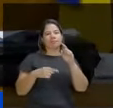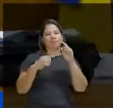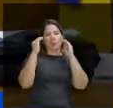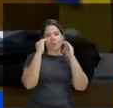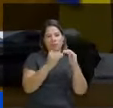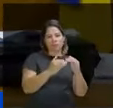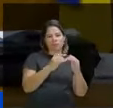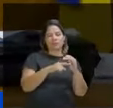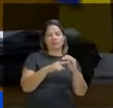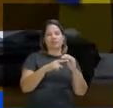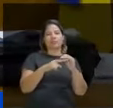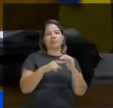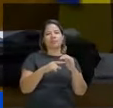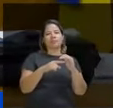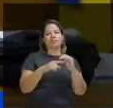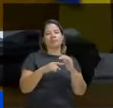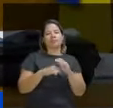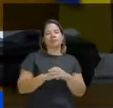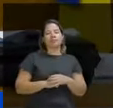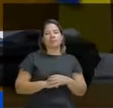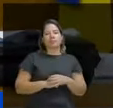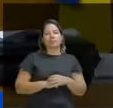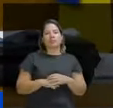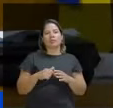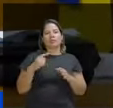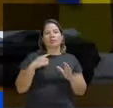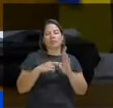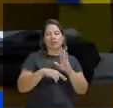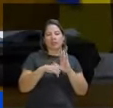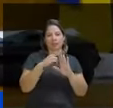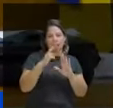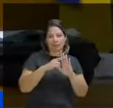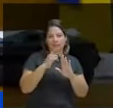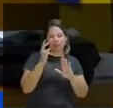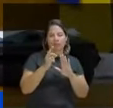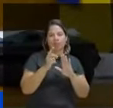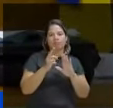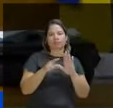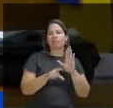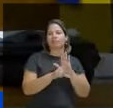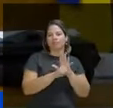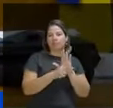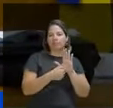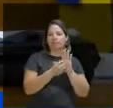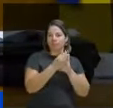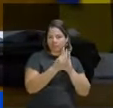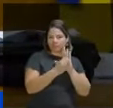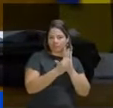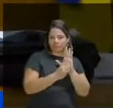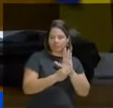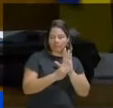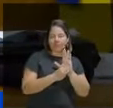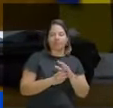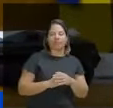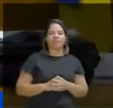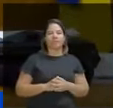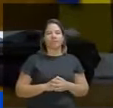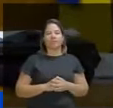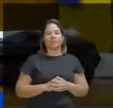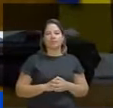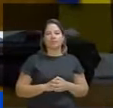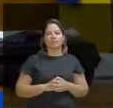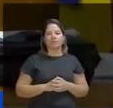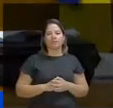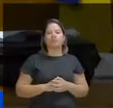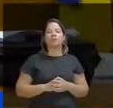né, do tema, que são as resoluções 23.609 de 2019 e 23.729 de 2024,